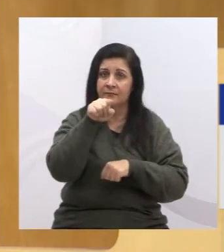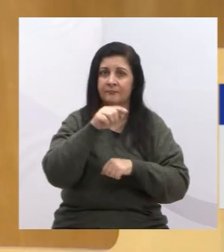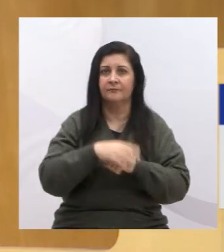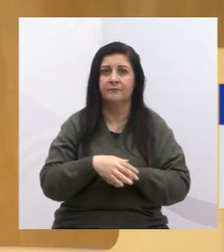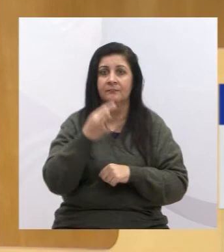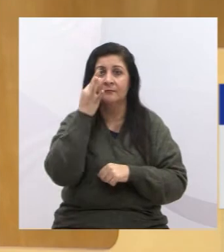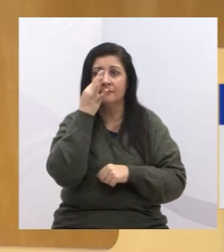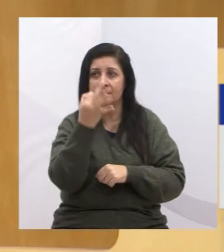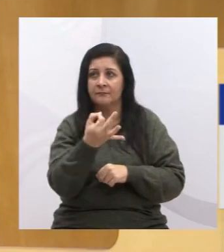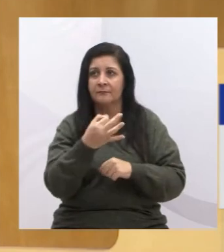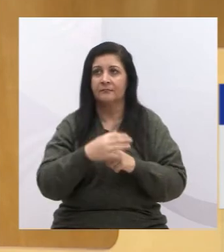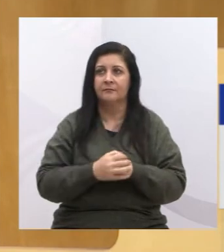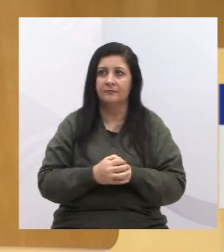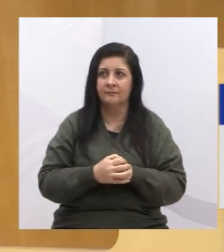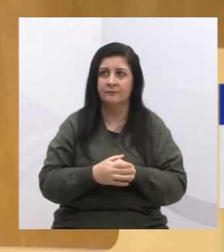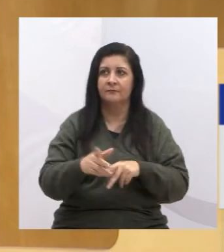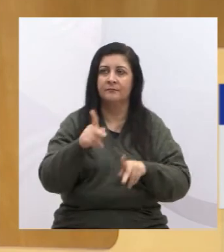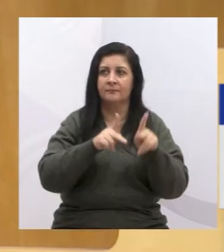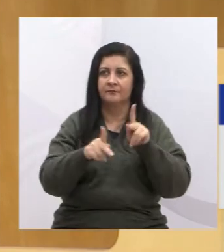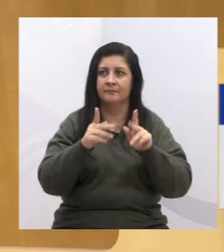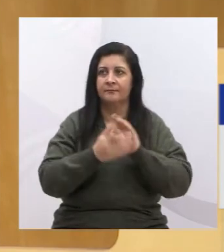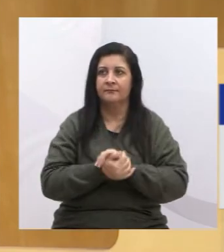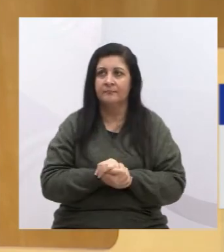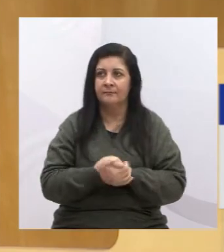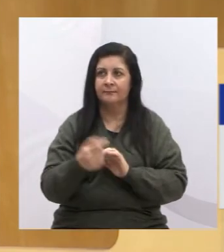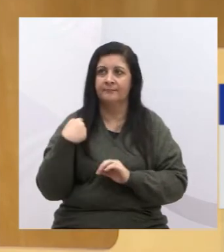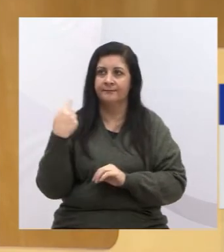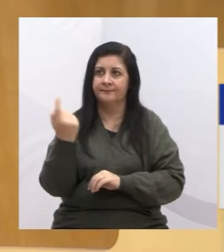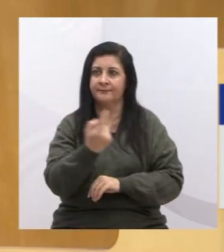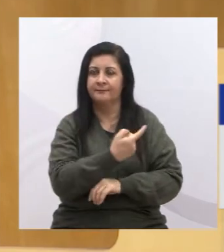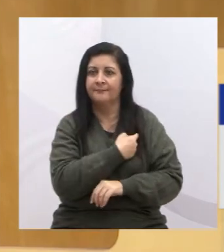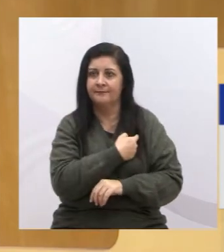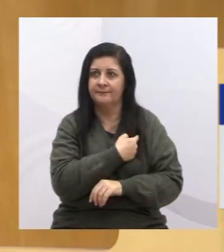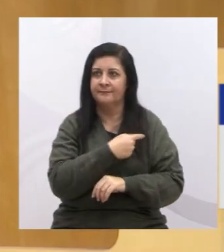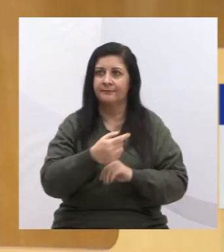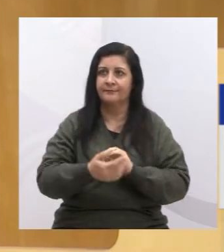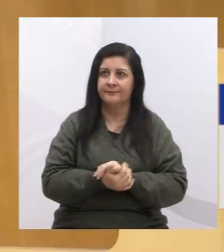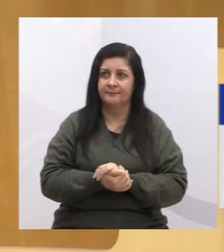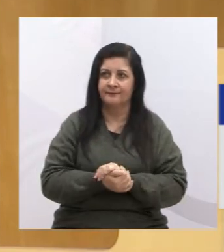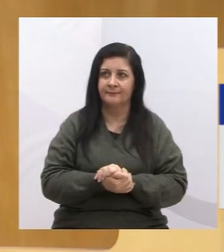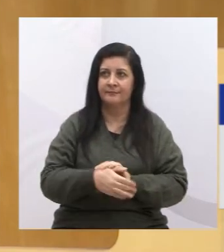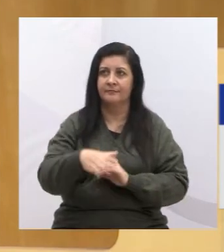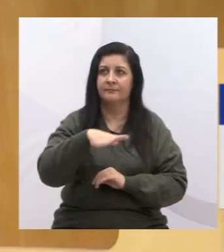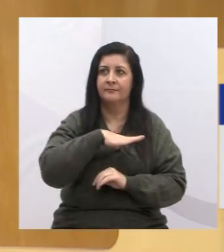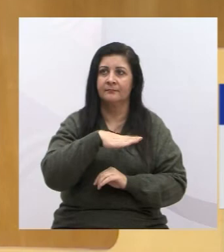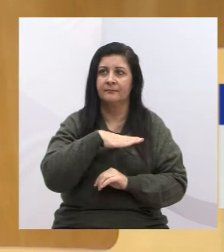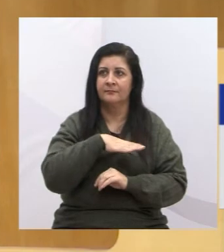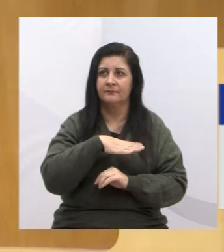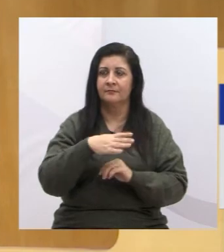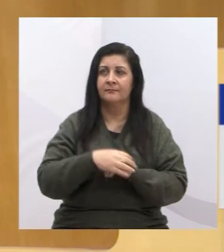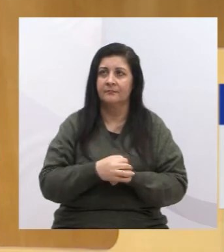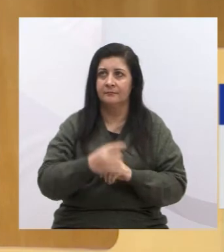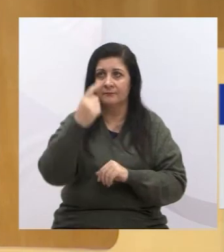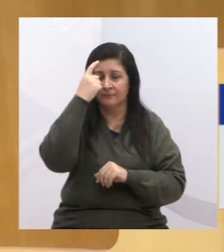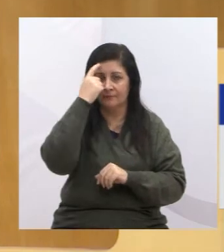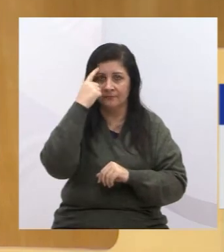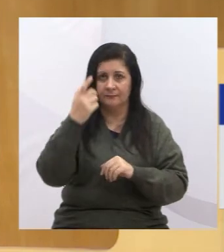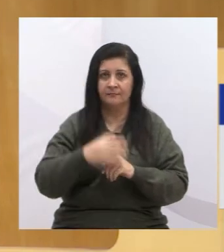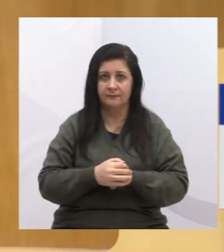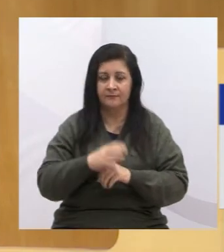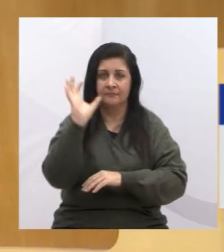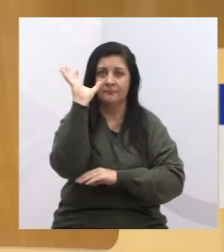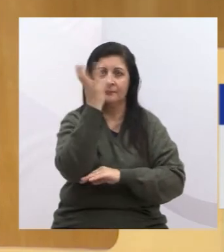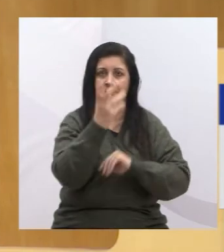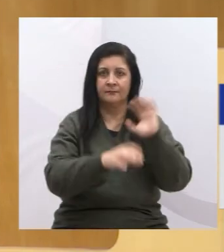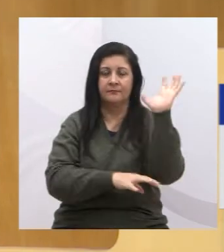sua atenção, caros munícipes. Nós somos uma cidade que pensa no meio